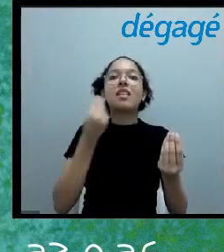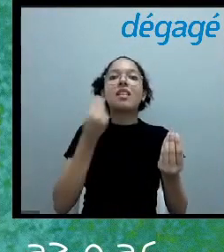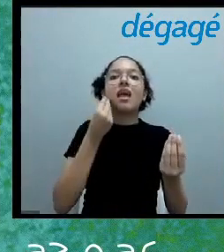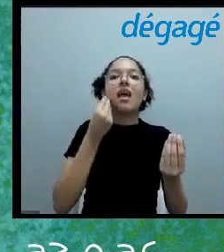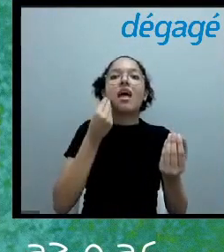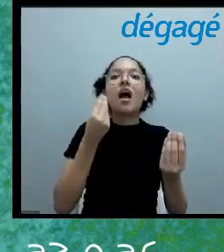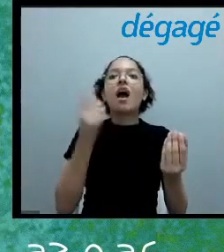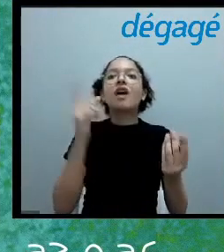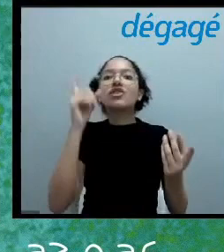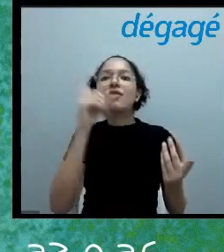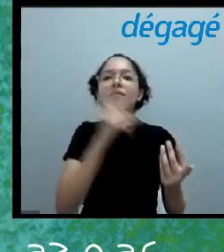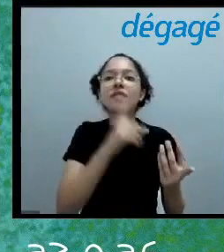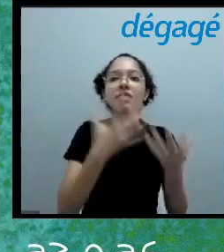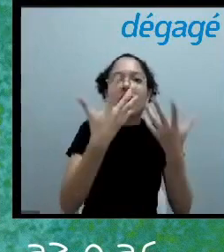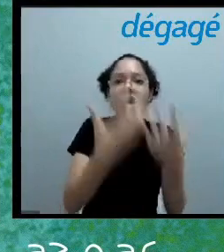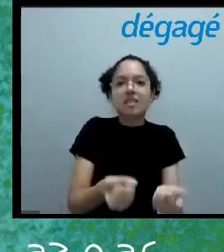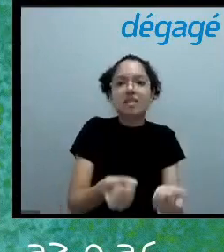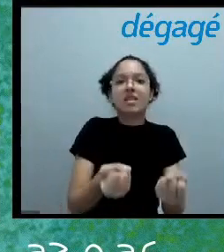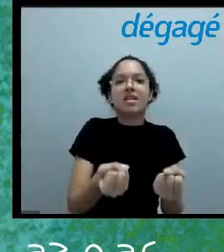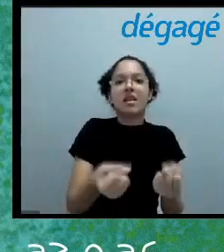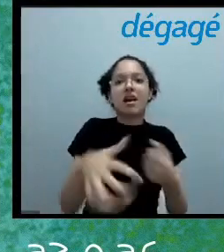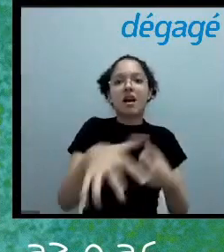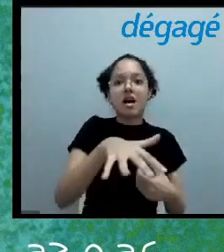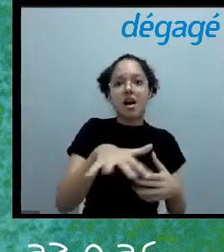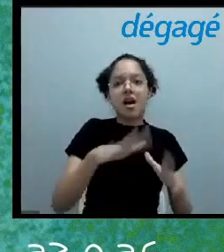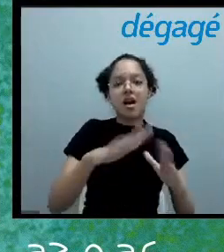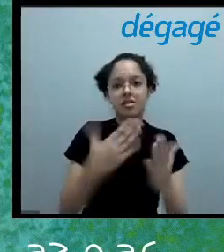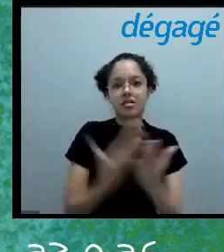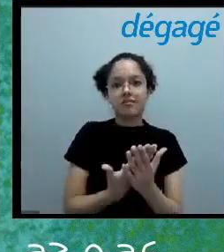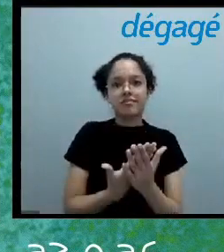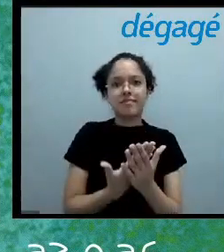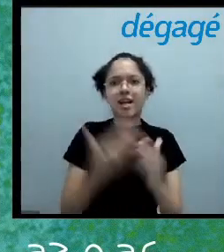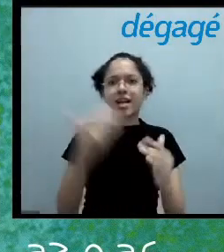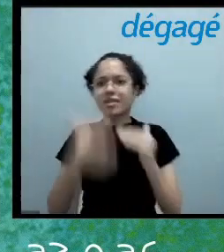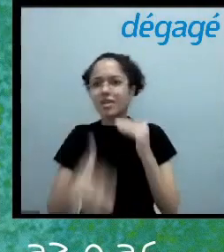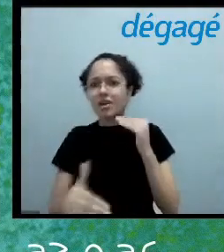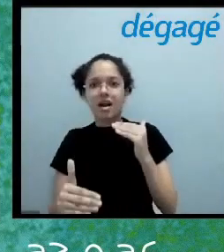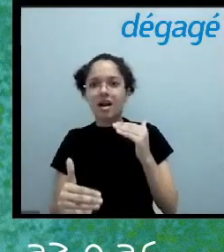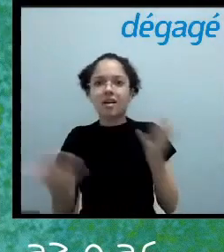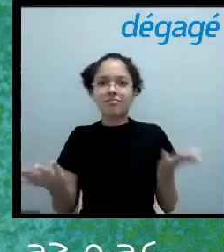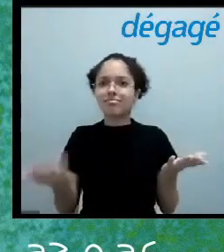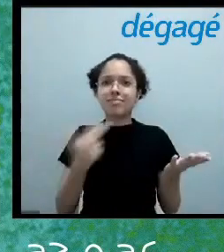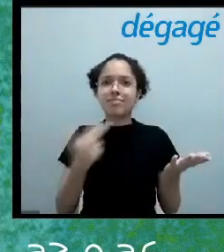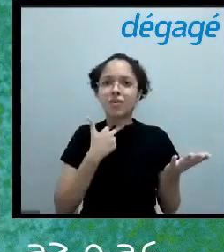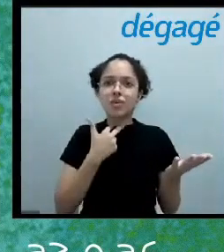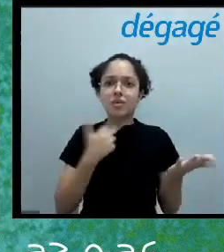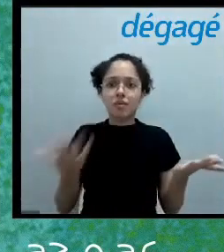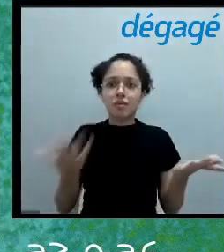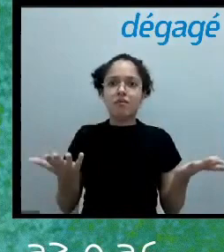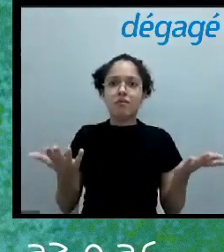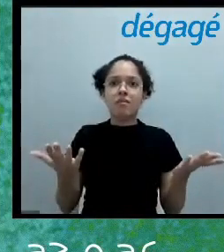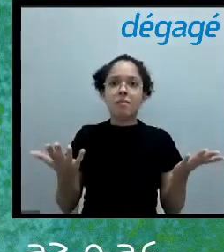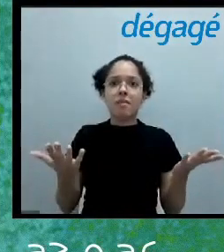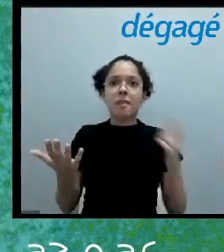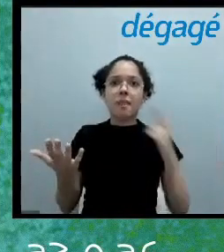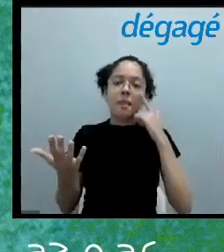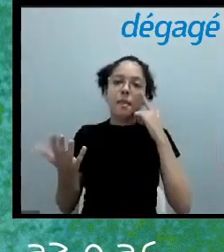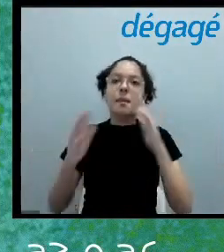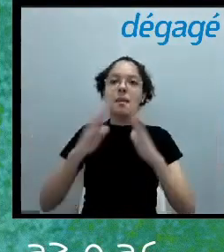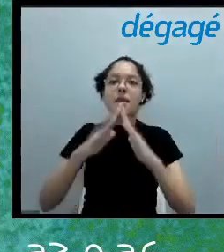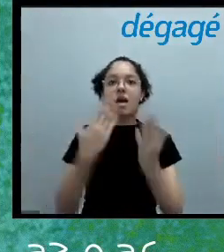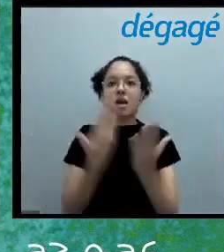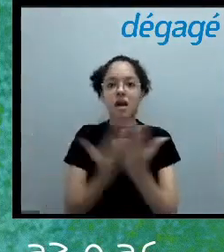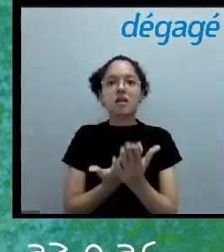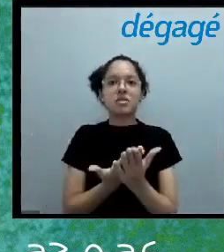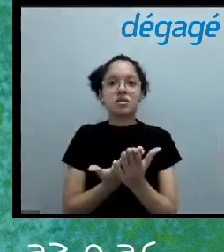de conteúdos. E não dá para a gente discordar que a escola atual ela realmente ainda é um espaço de muita reprodução dessas